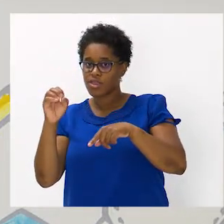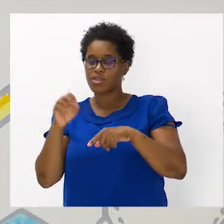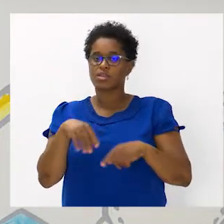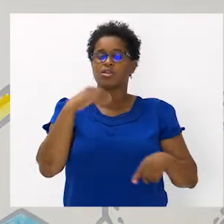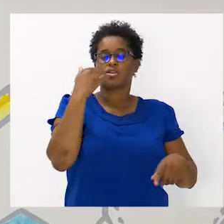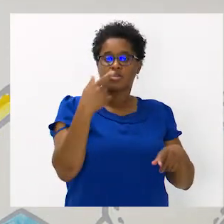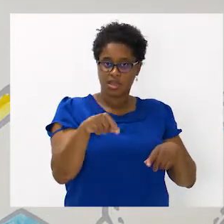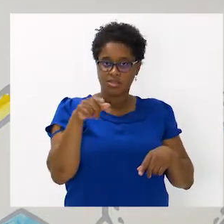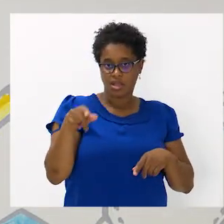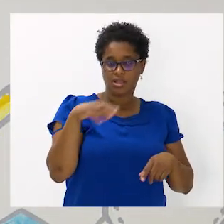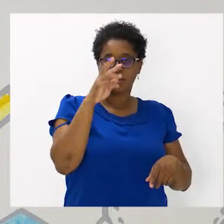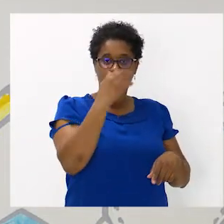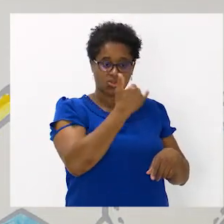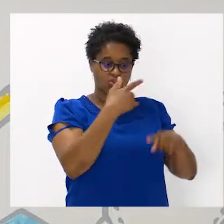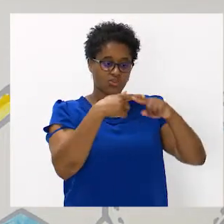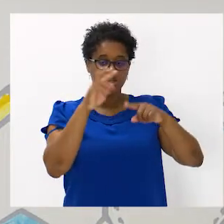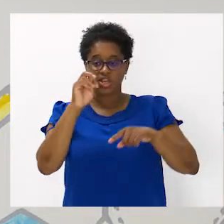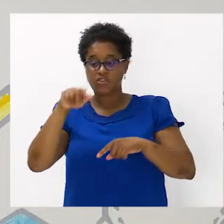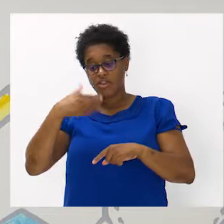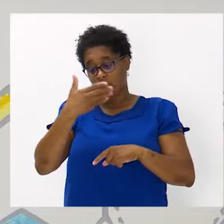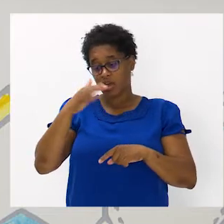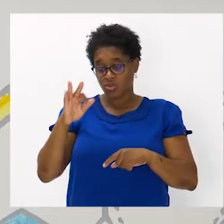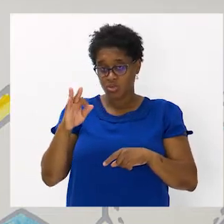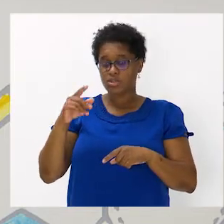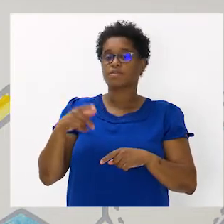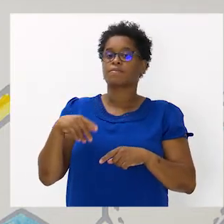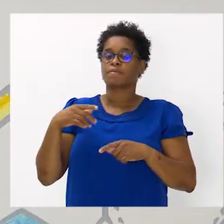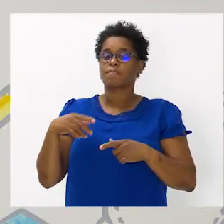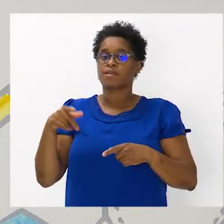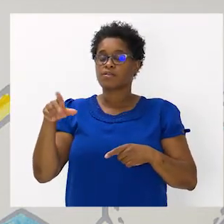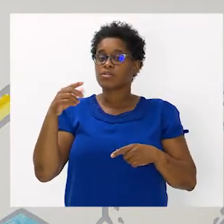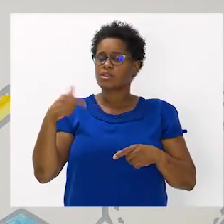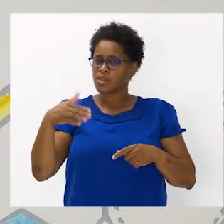temos 2 vezes 3,14, teremos